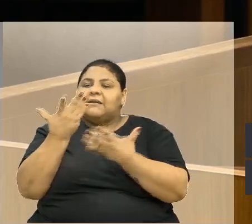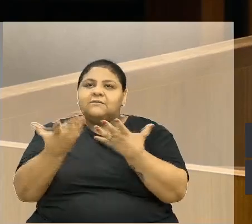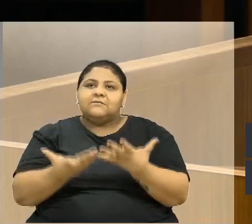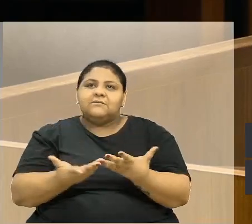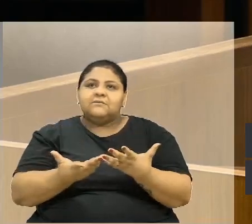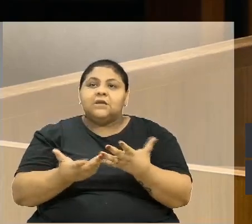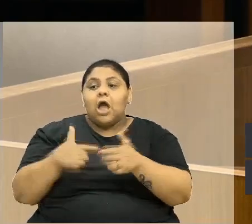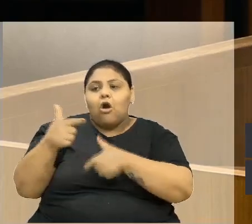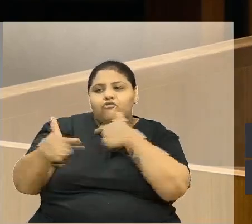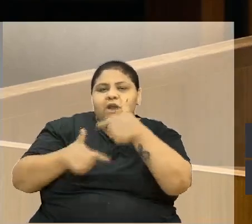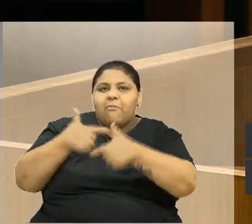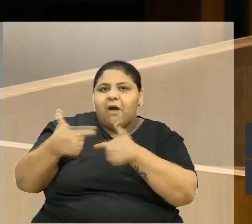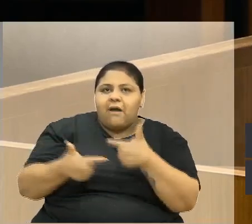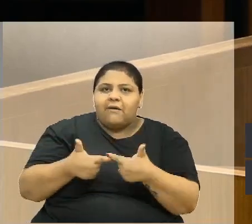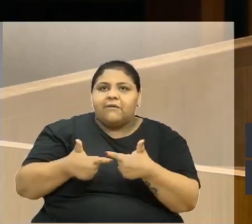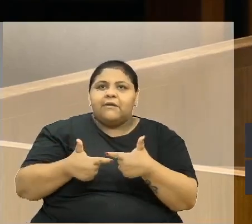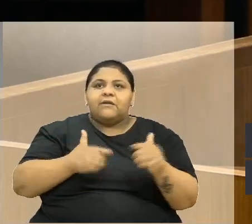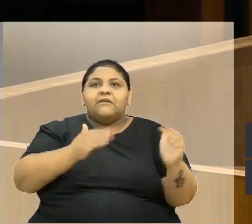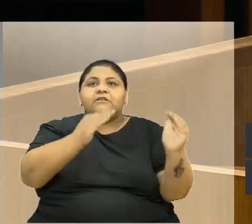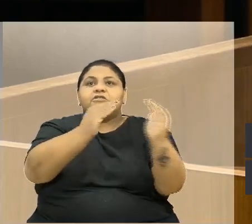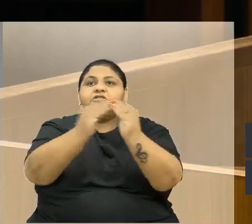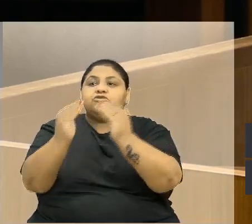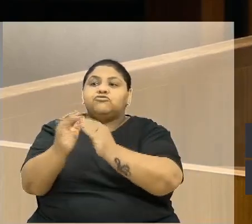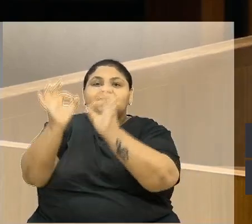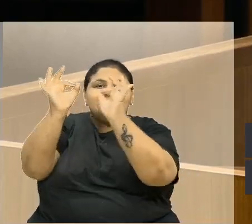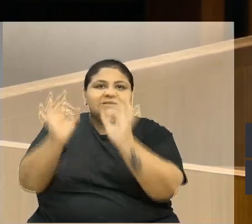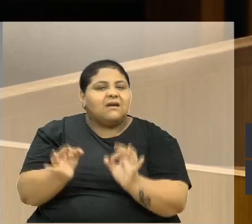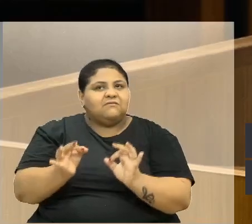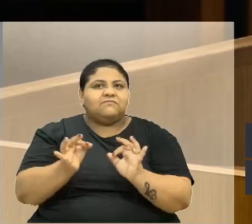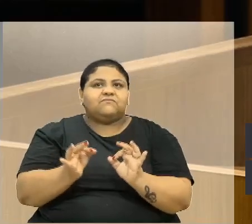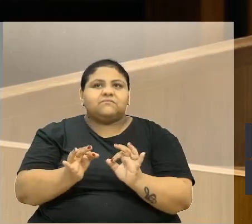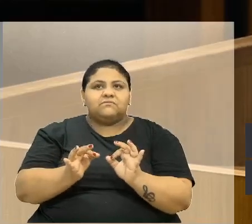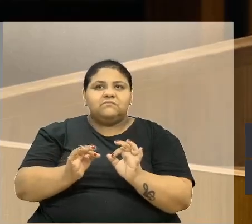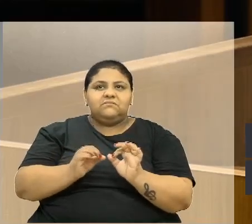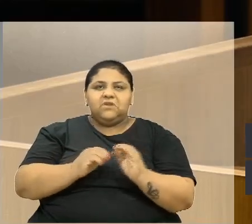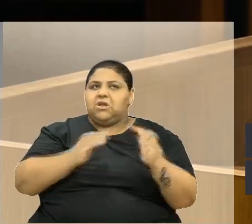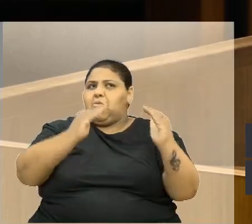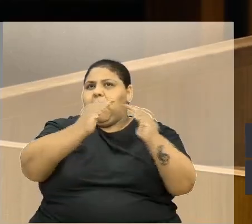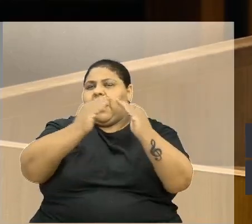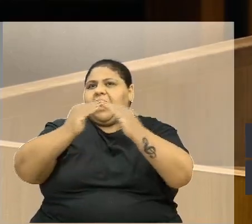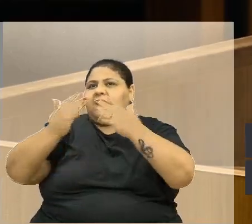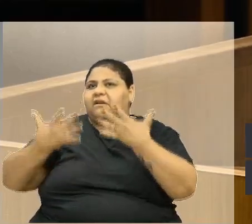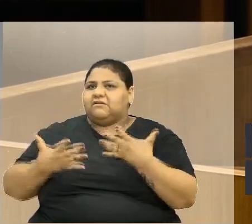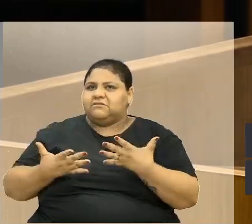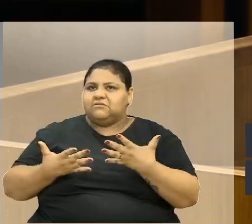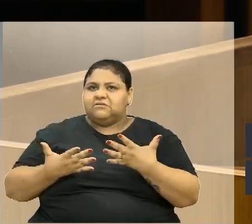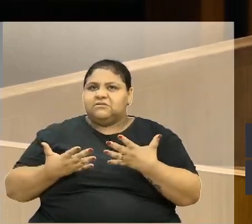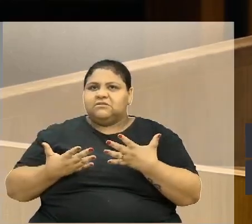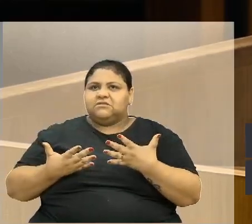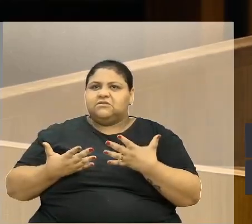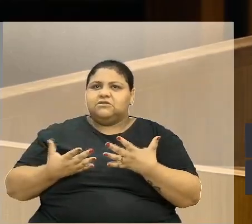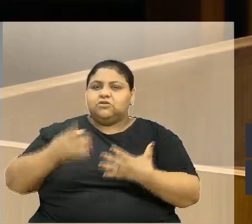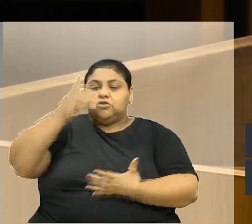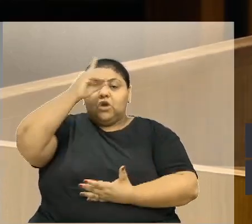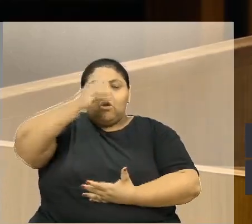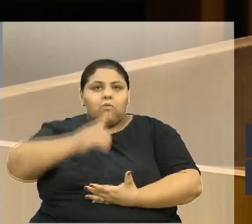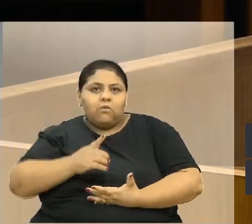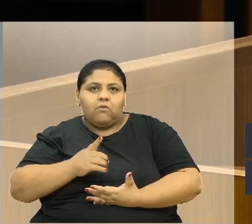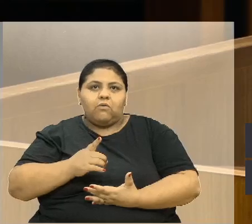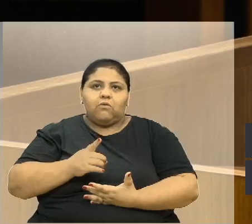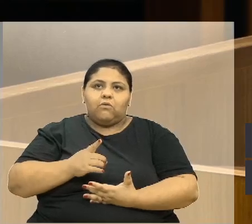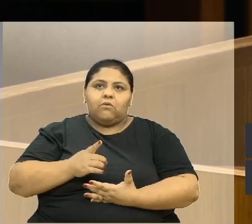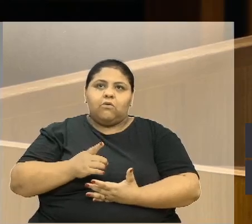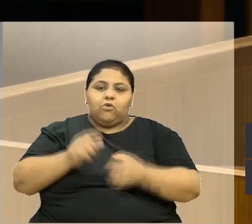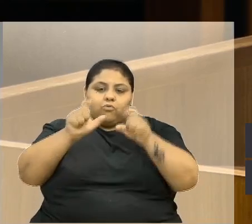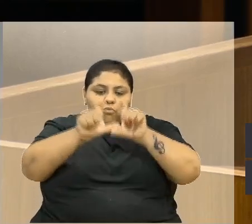ao trabalho, a uma moradia digna, que é uma casa com direito a